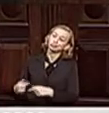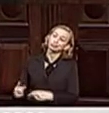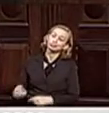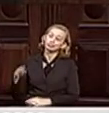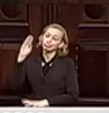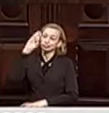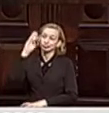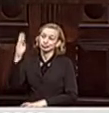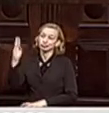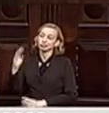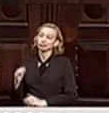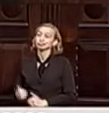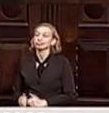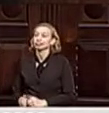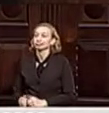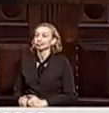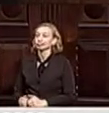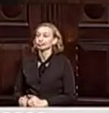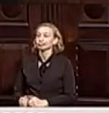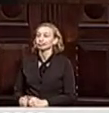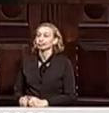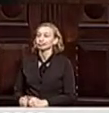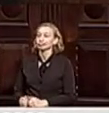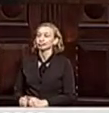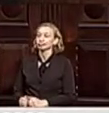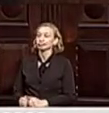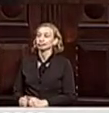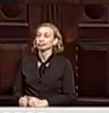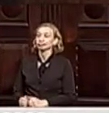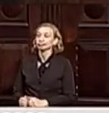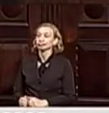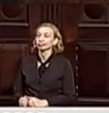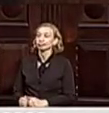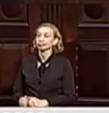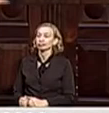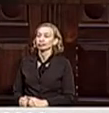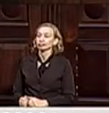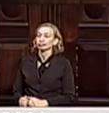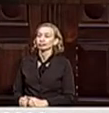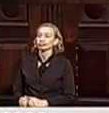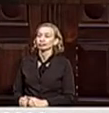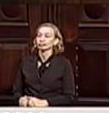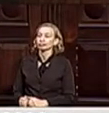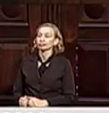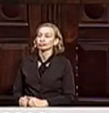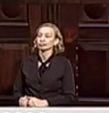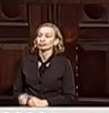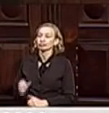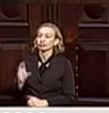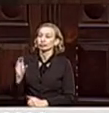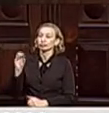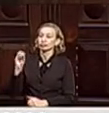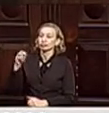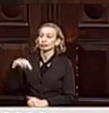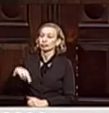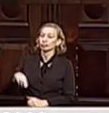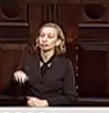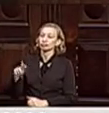principalmente entre o Congresso Nacional e o Supremo Tribunal Federal.